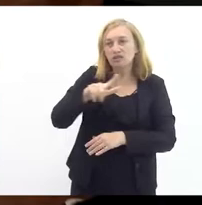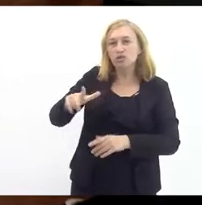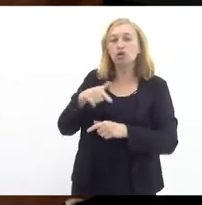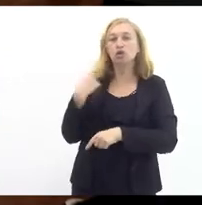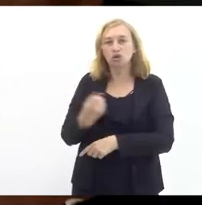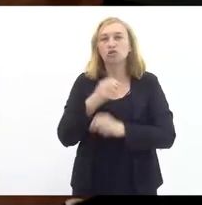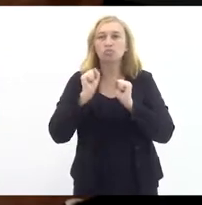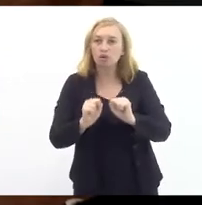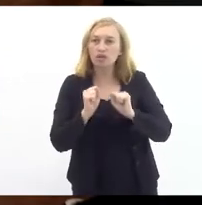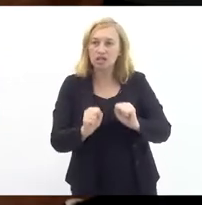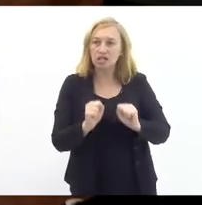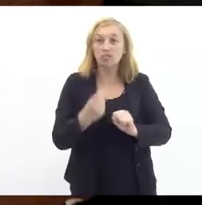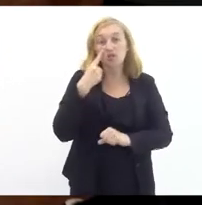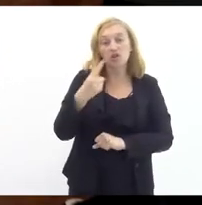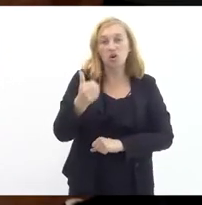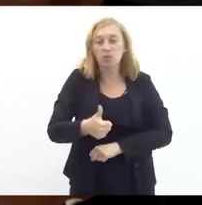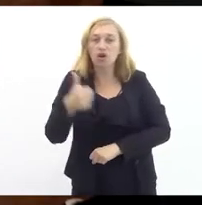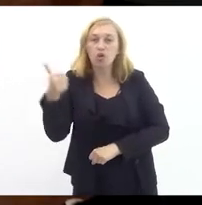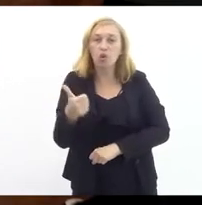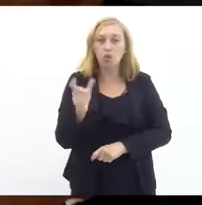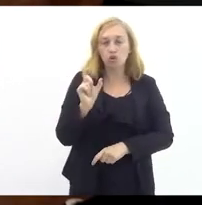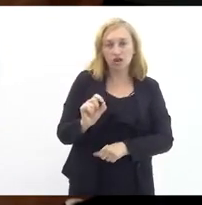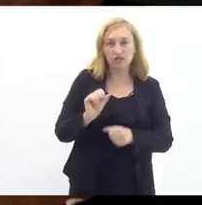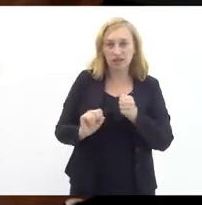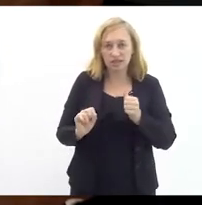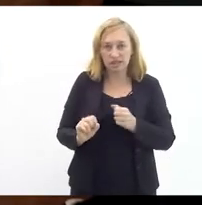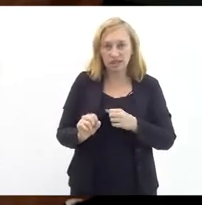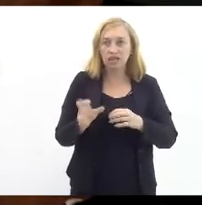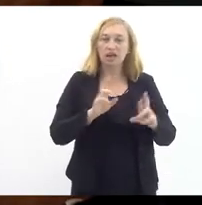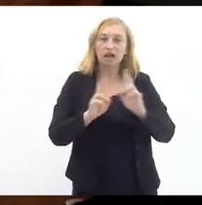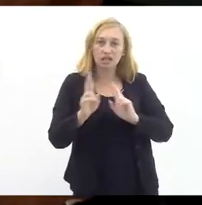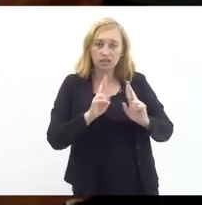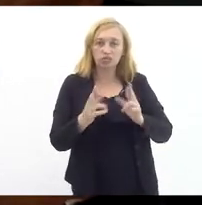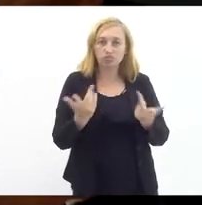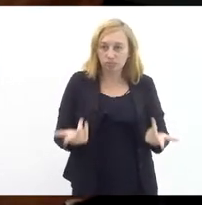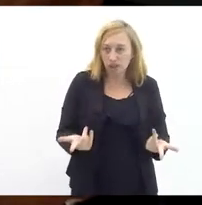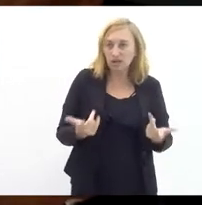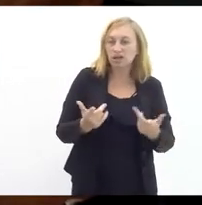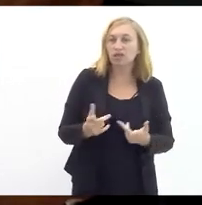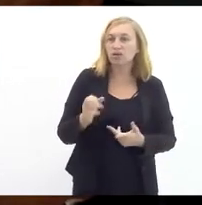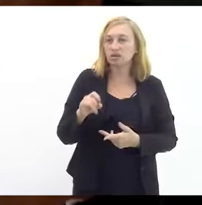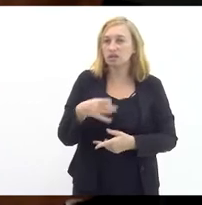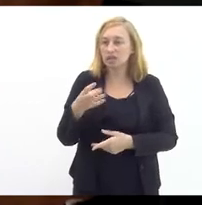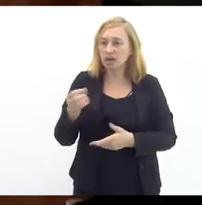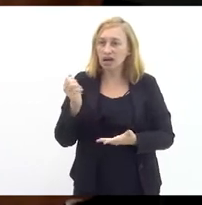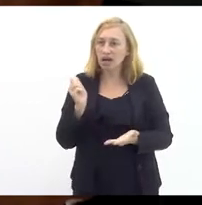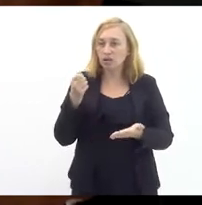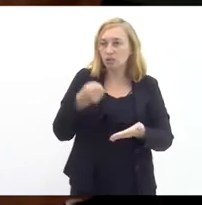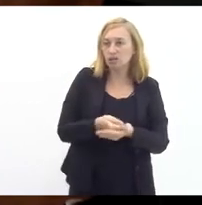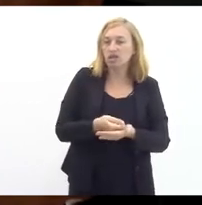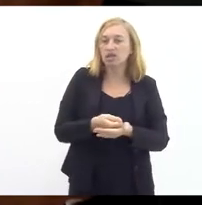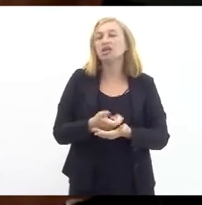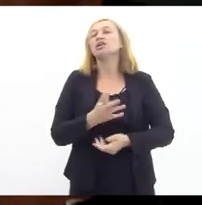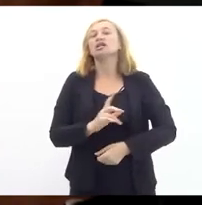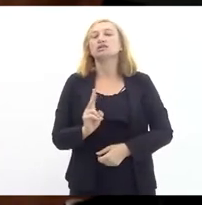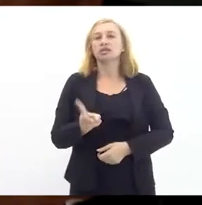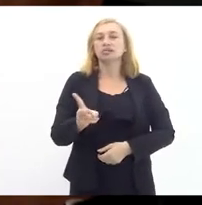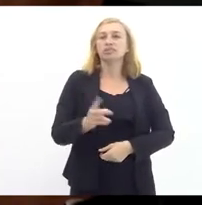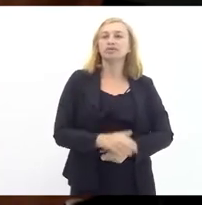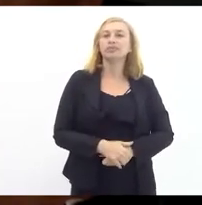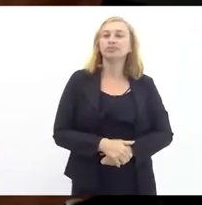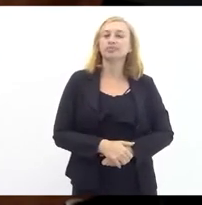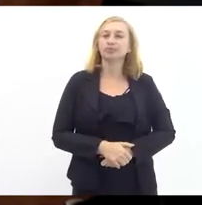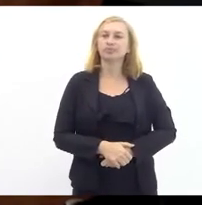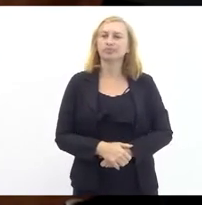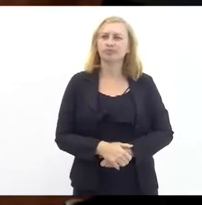possa decidir o que fazer com relação à concessão. Nosso objetivo maior é sempre salvar a concessão, mas temos